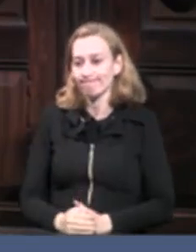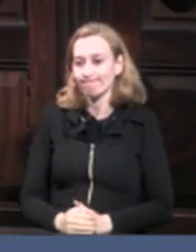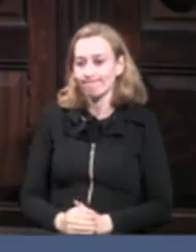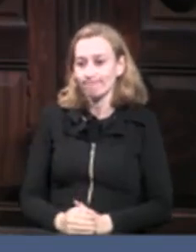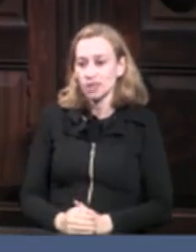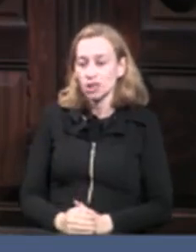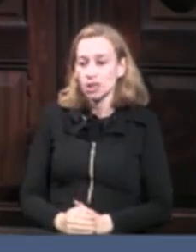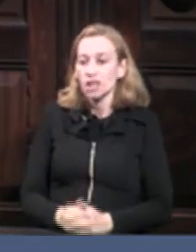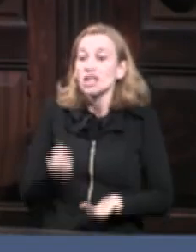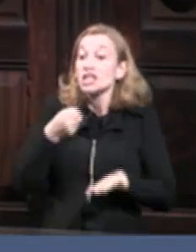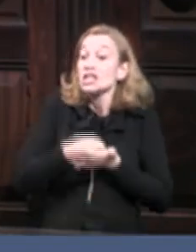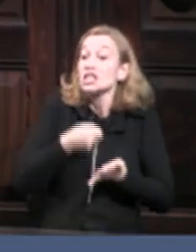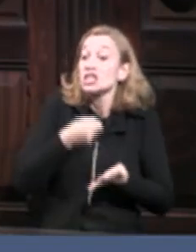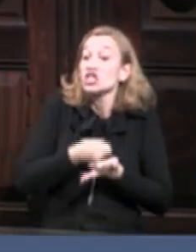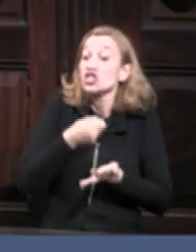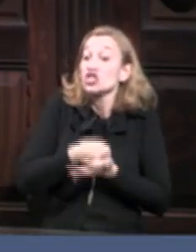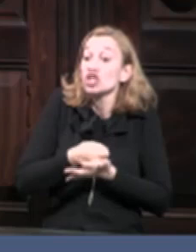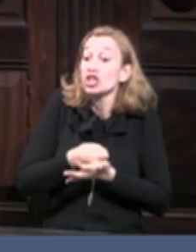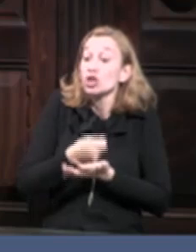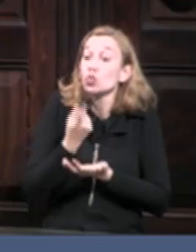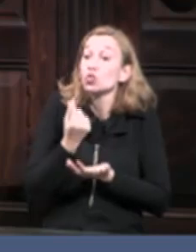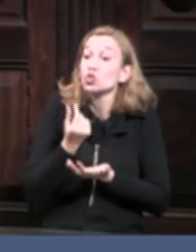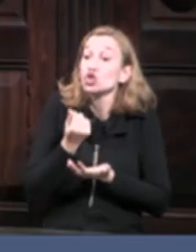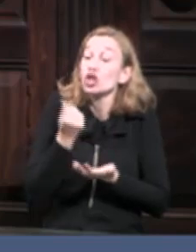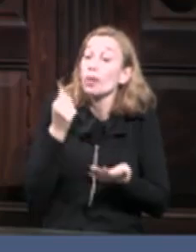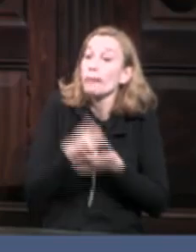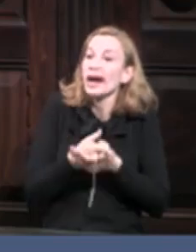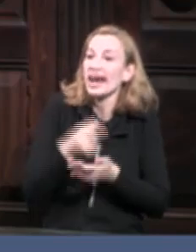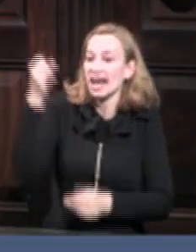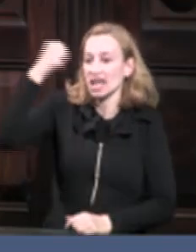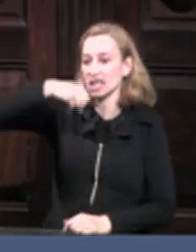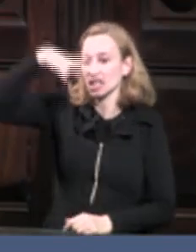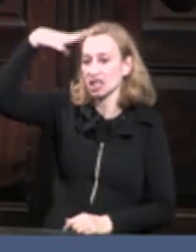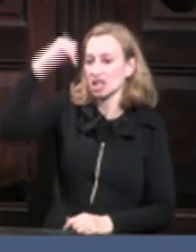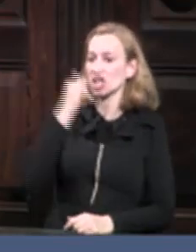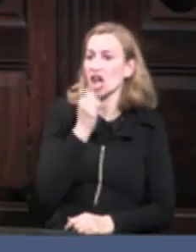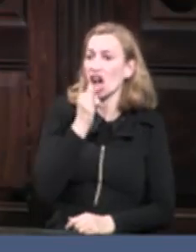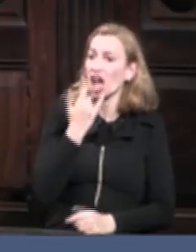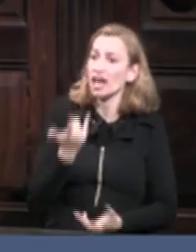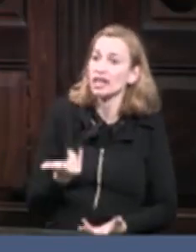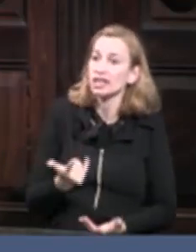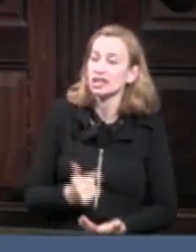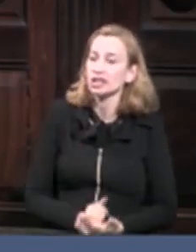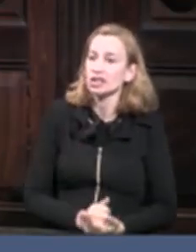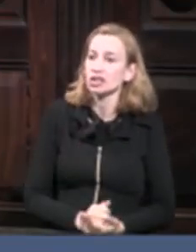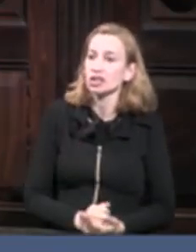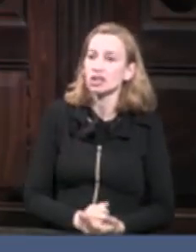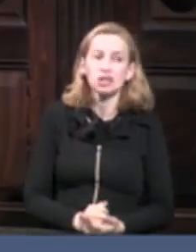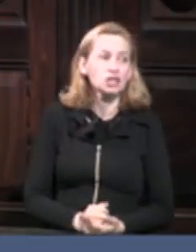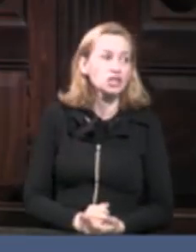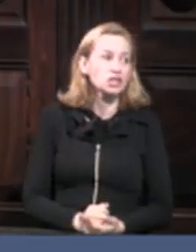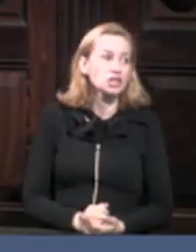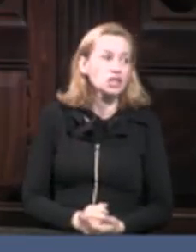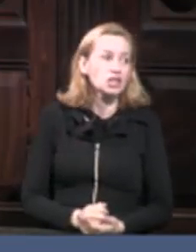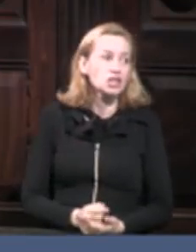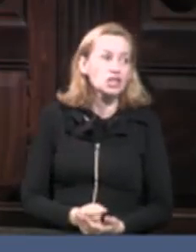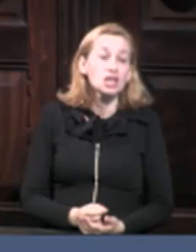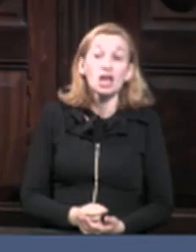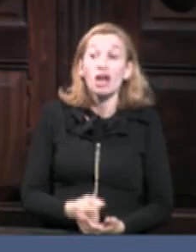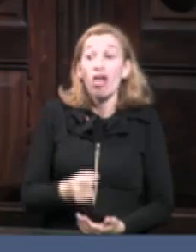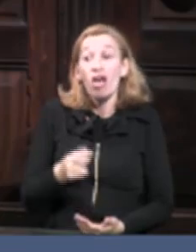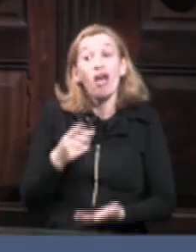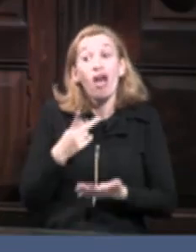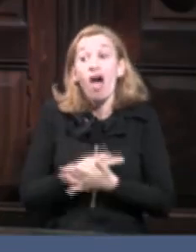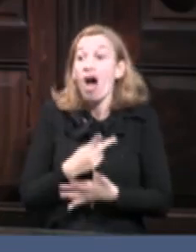o gasto com energia elétrica por estimação e trimestralmente é uma crueldade